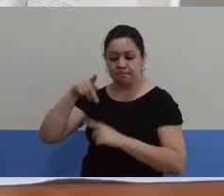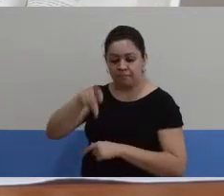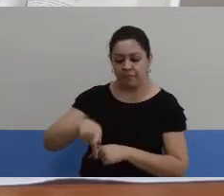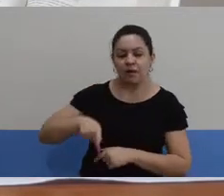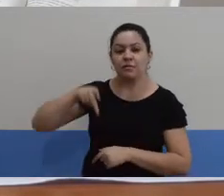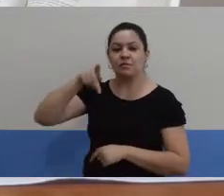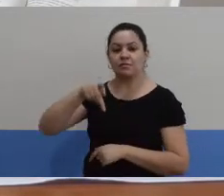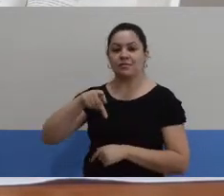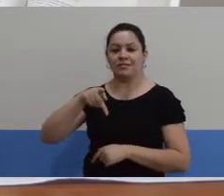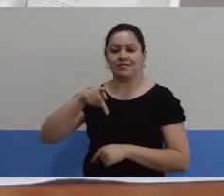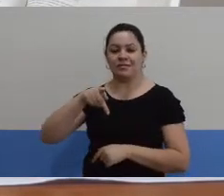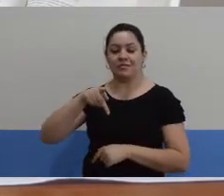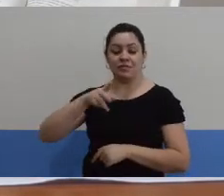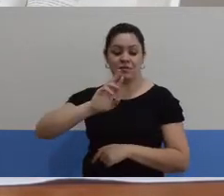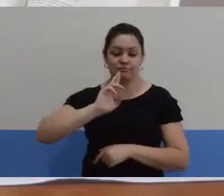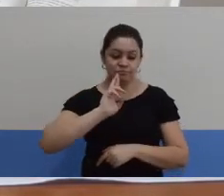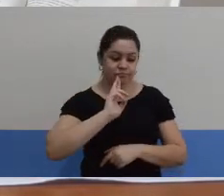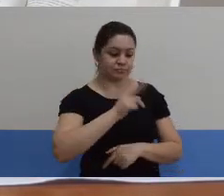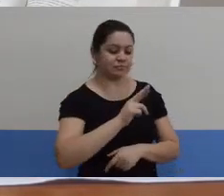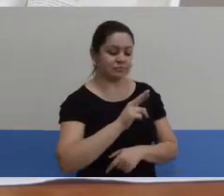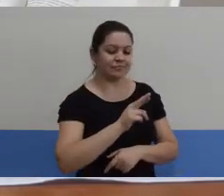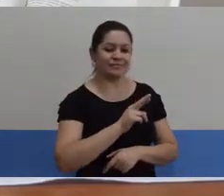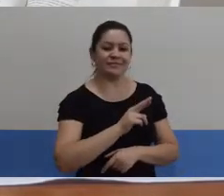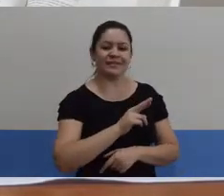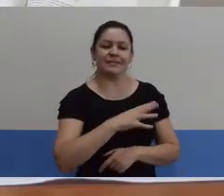responder, que você se sinta